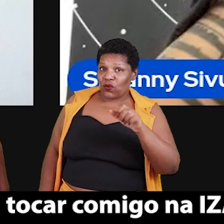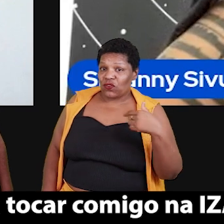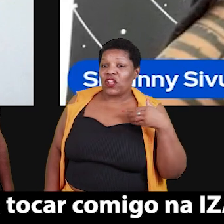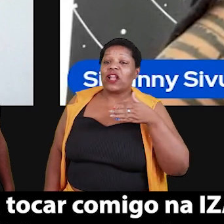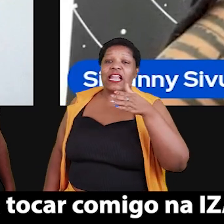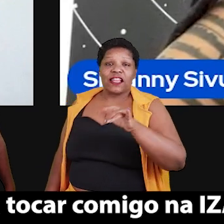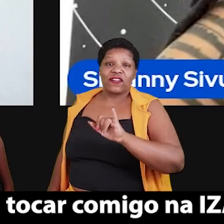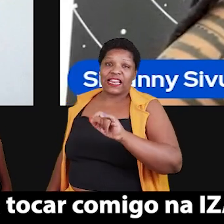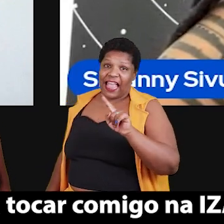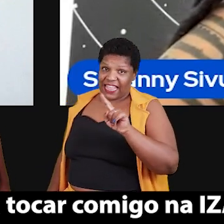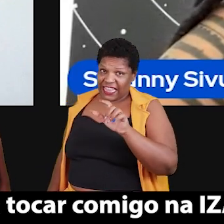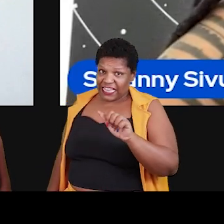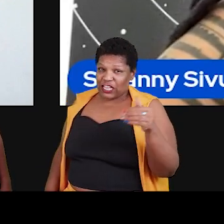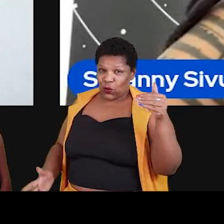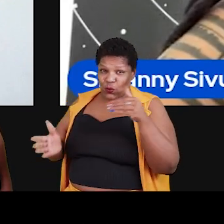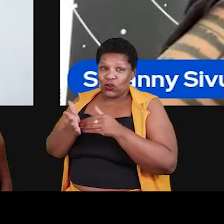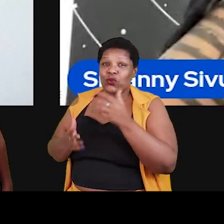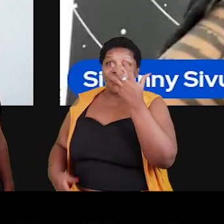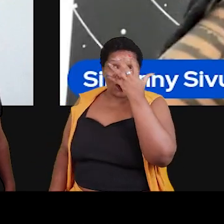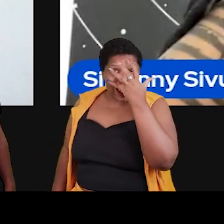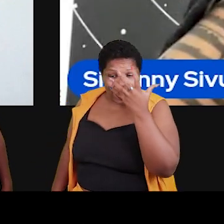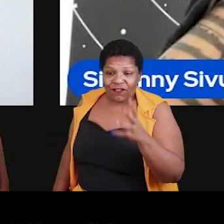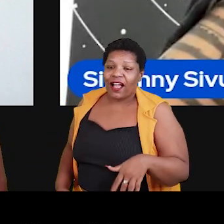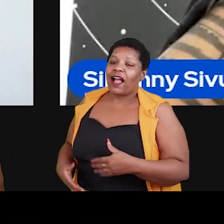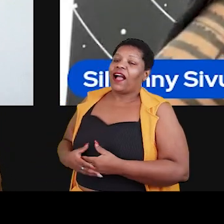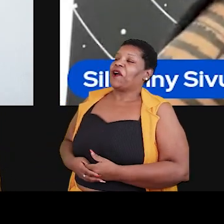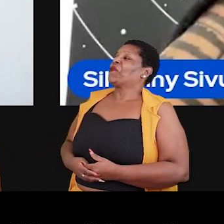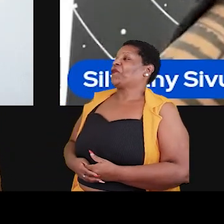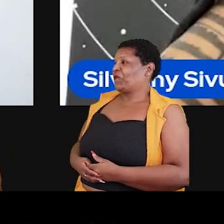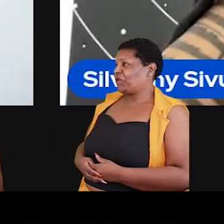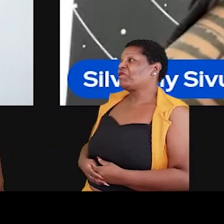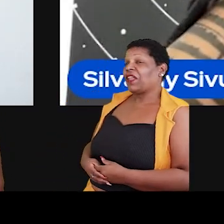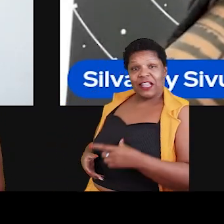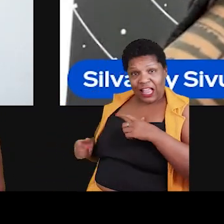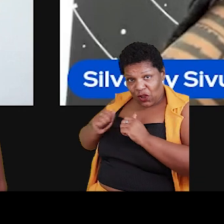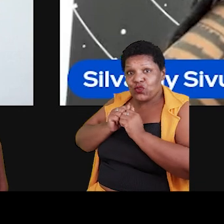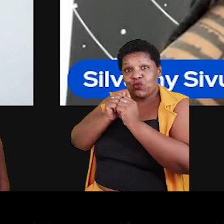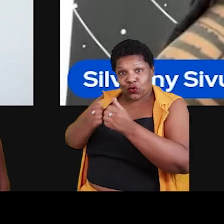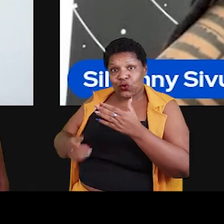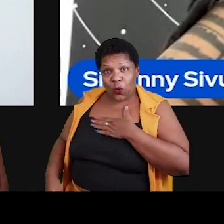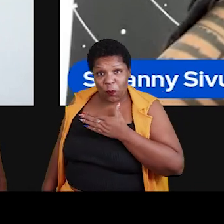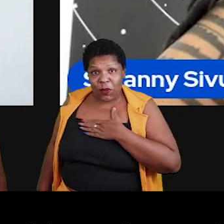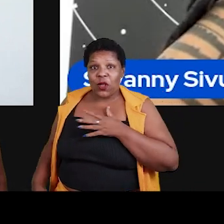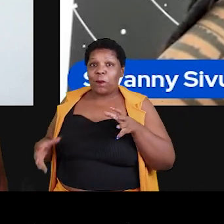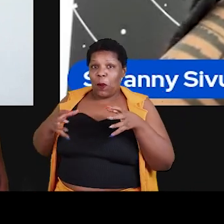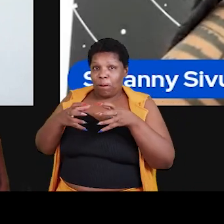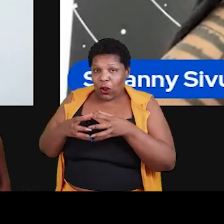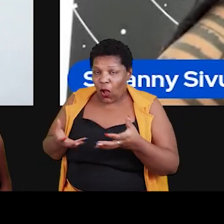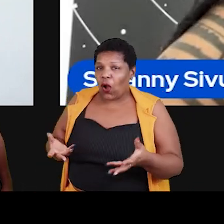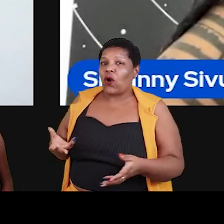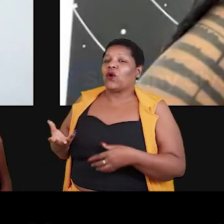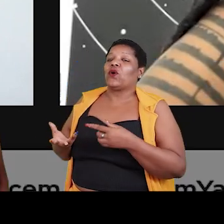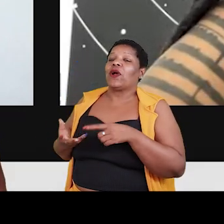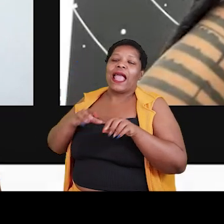na Isa nesse último carnaval. Olha só, legal. Ela tá comigo no meu bloco, é